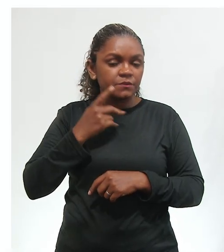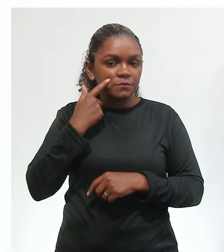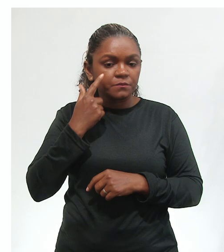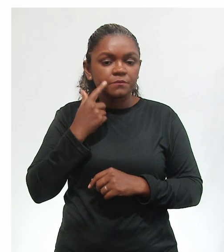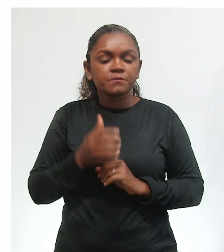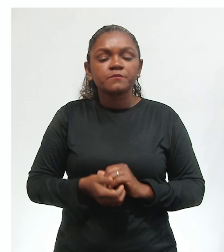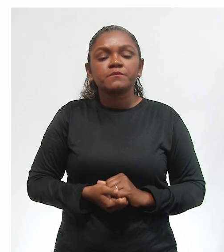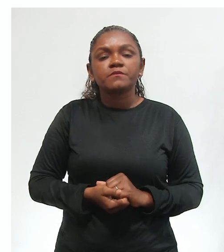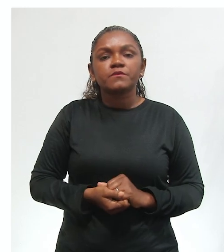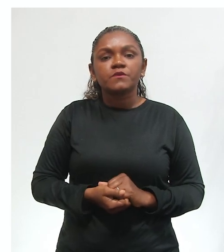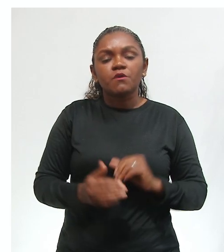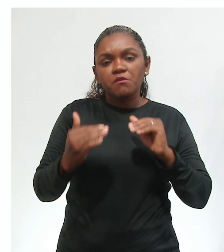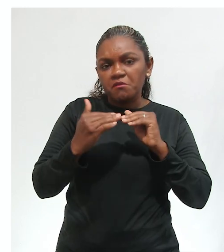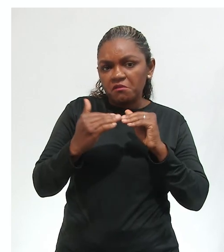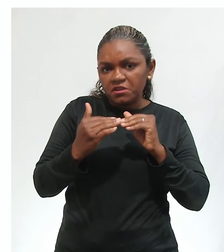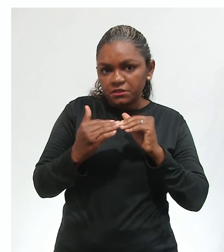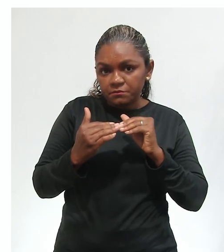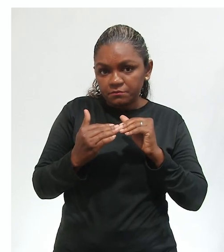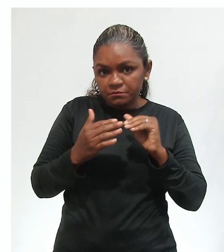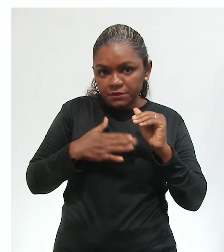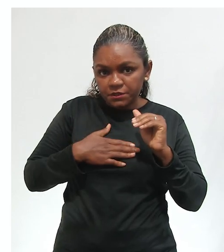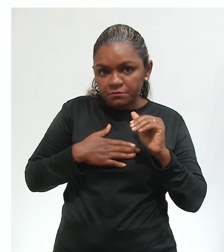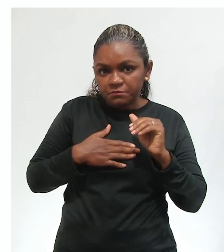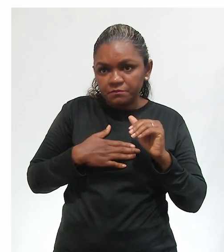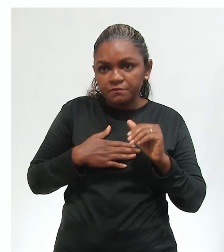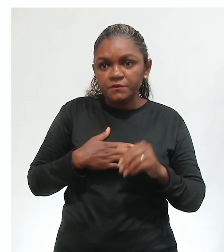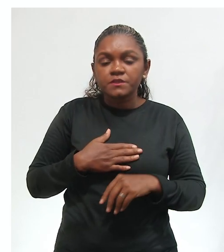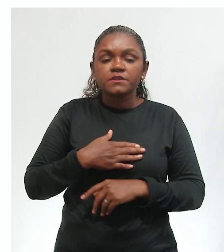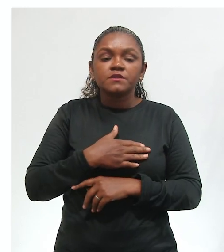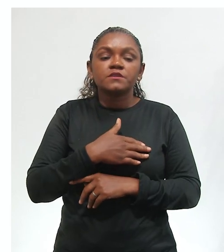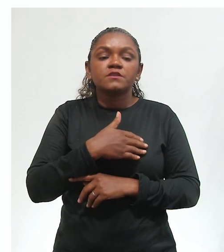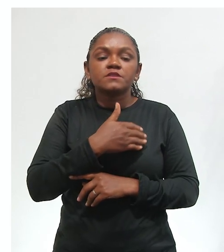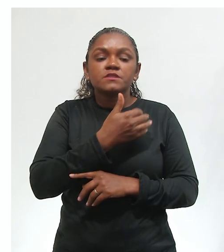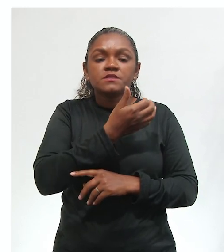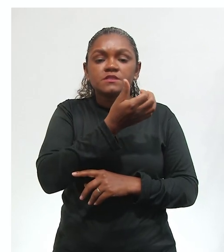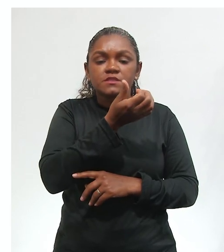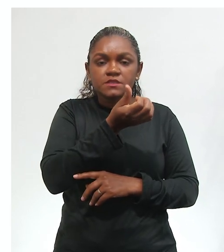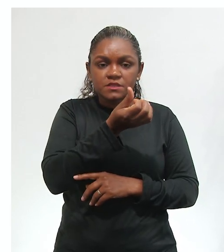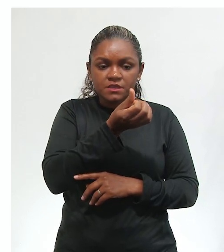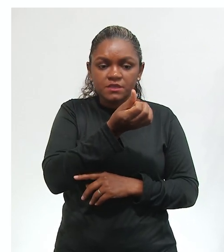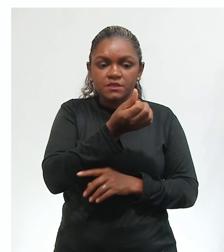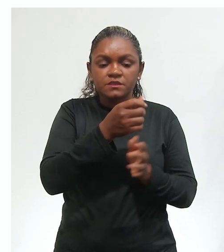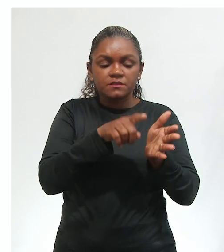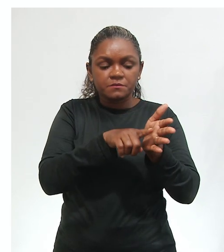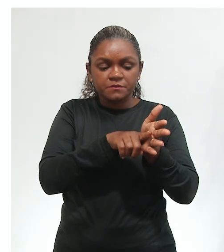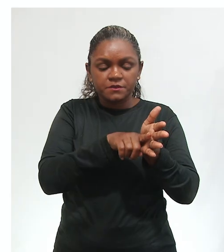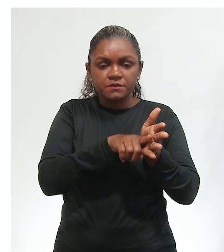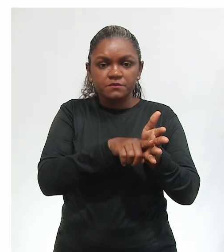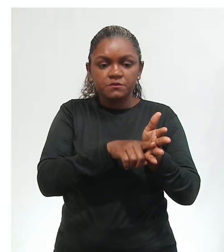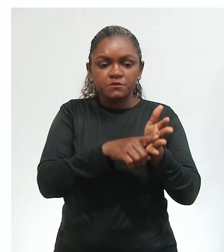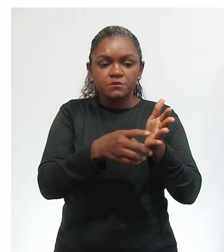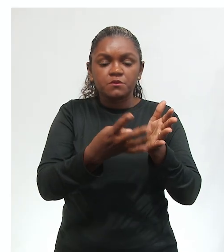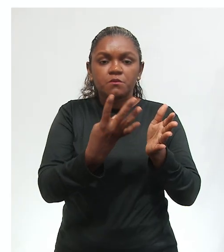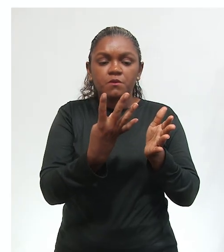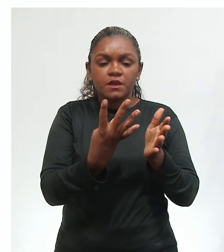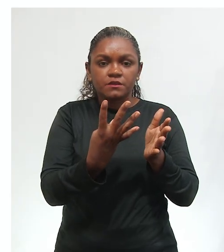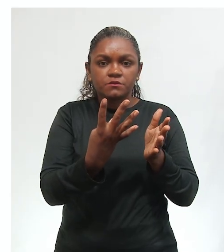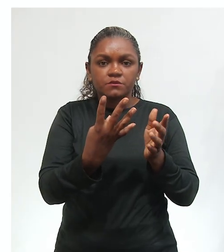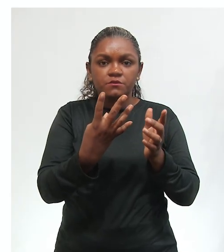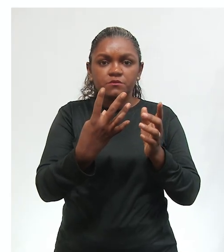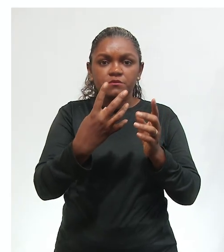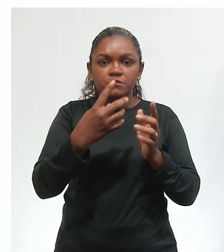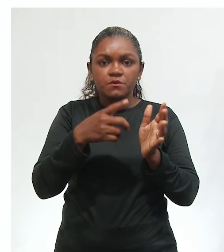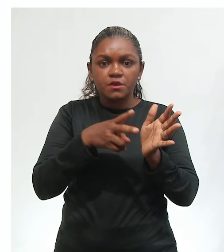raciocínio aqui. Vocês concordam comigo que 6 menos 4 é